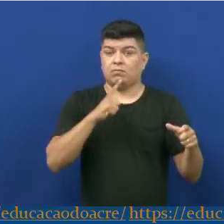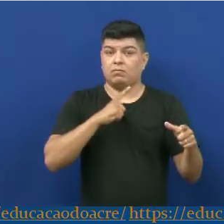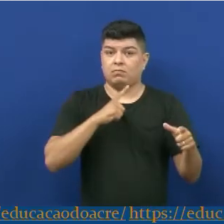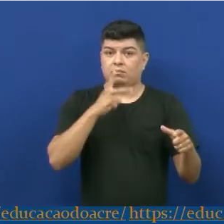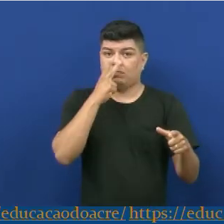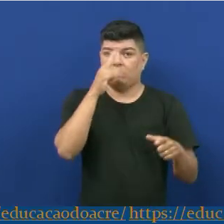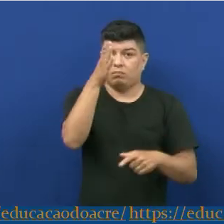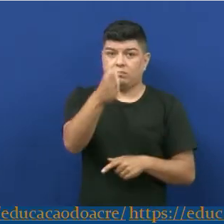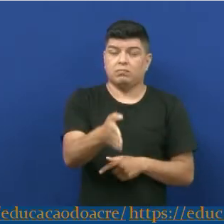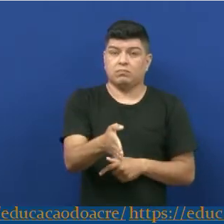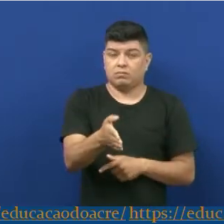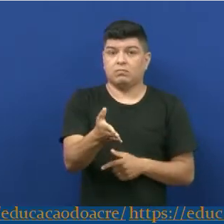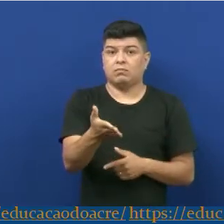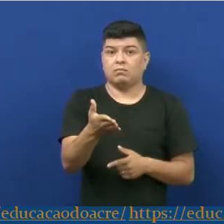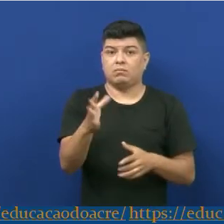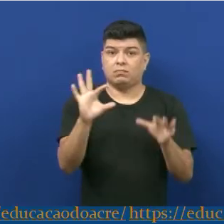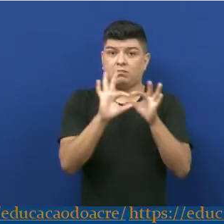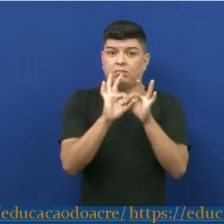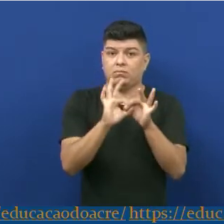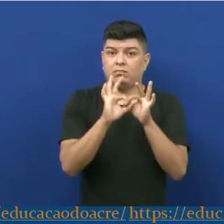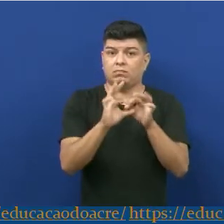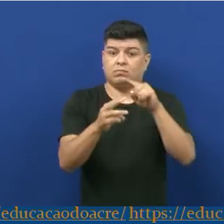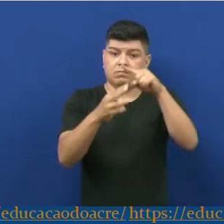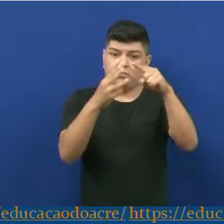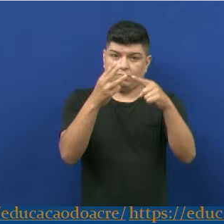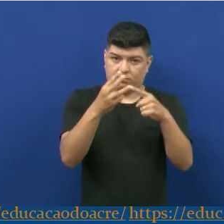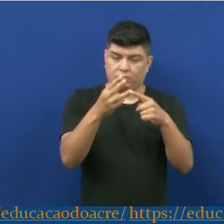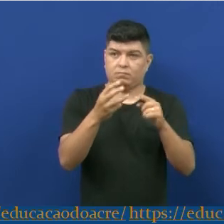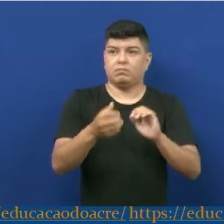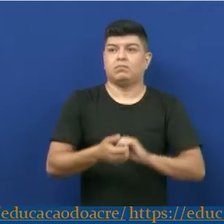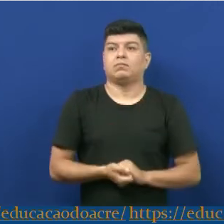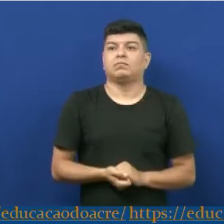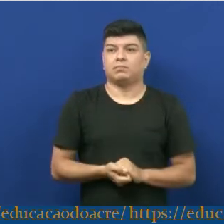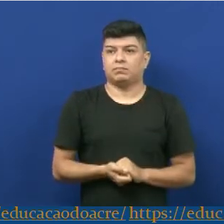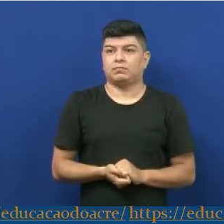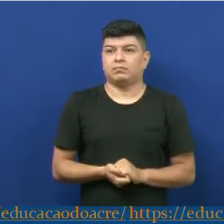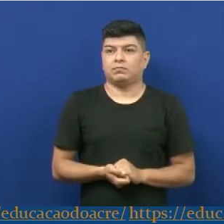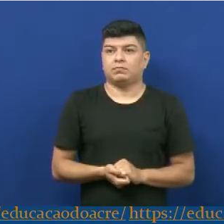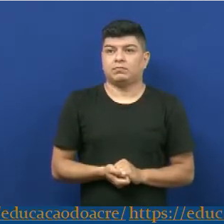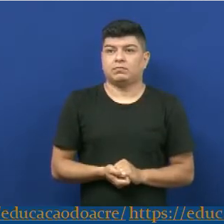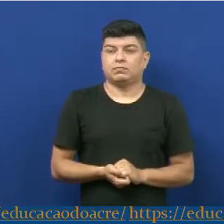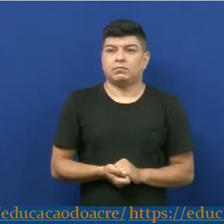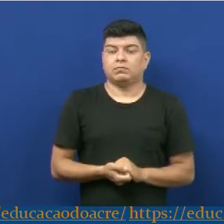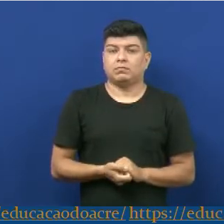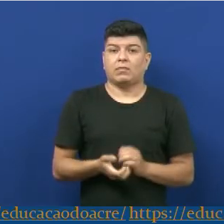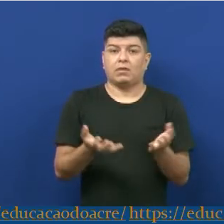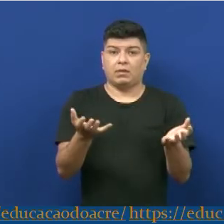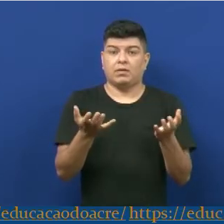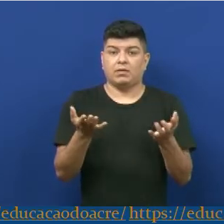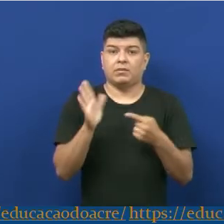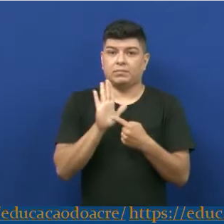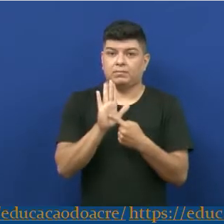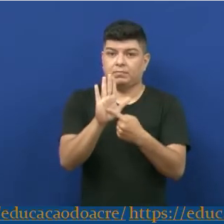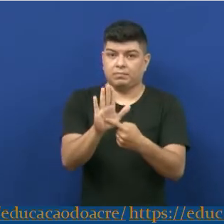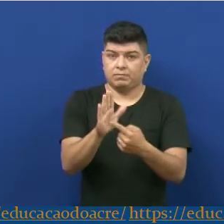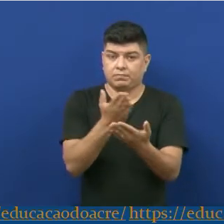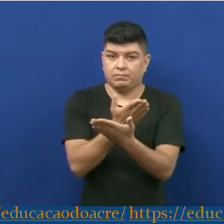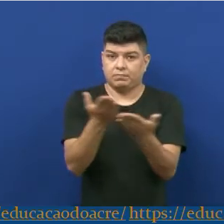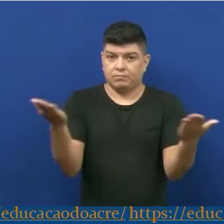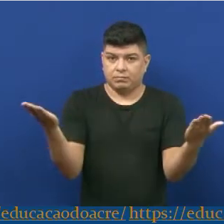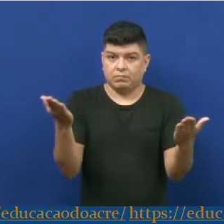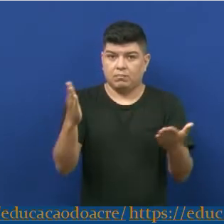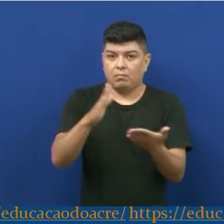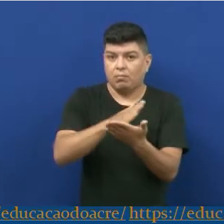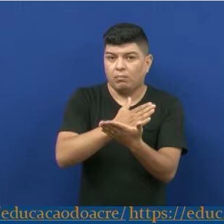estão diretamente associadas com essas três dimensões. Eu queria mostrar agora para vocês